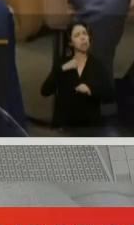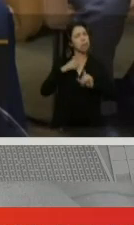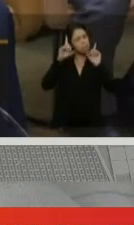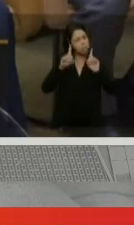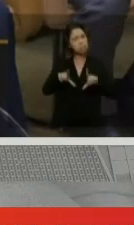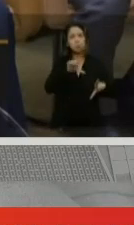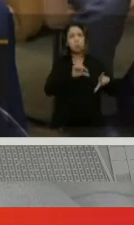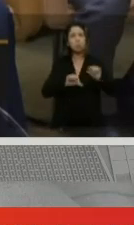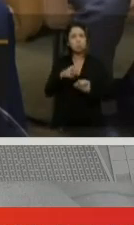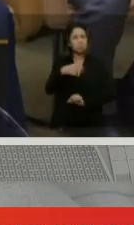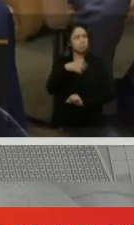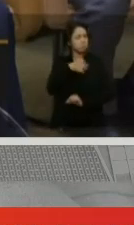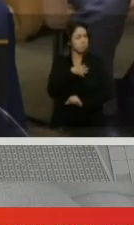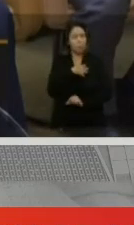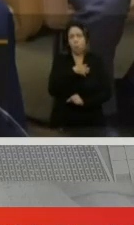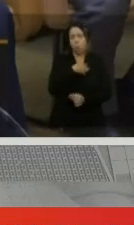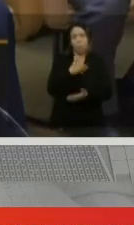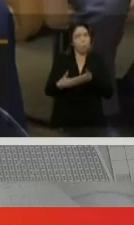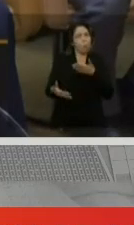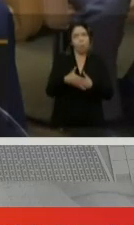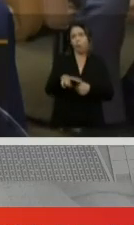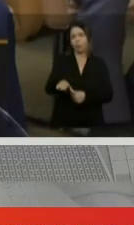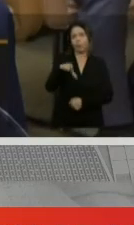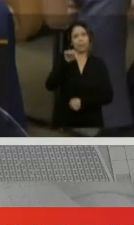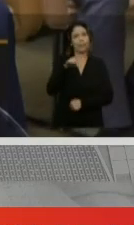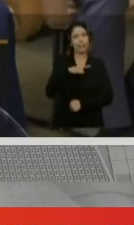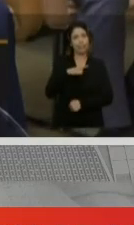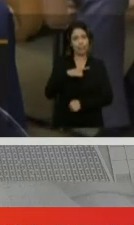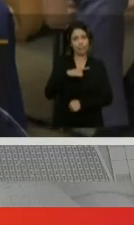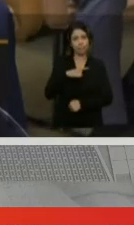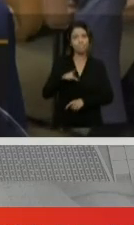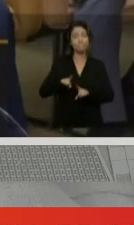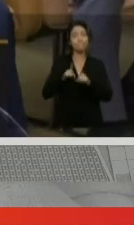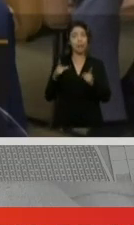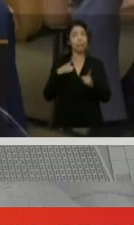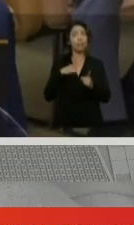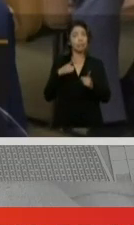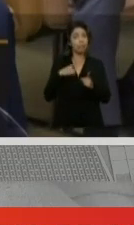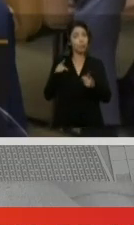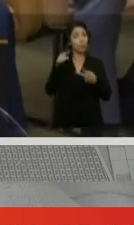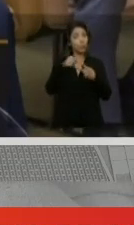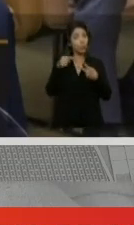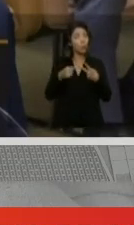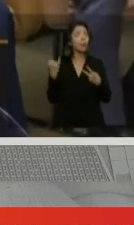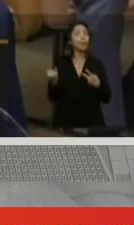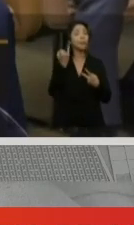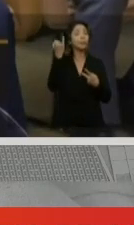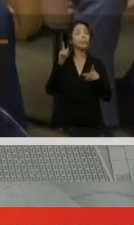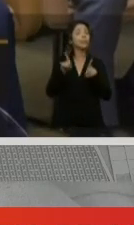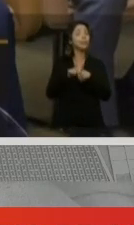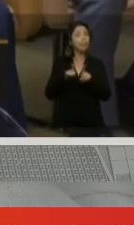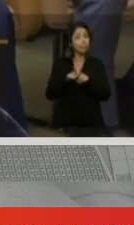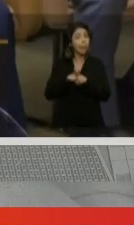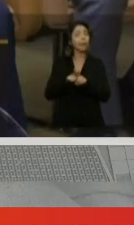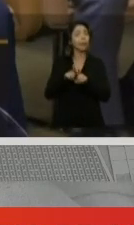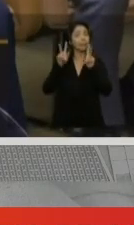e um avanço político. Vou dar um exemplo prático que nós estamos vivendo agora. Tanto o IG quanto Metrópolis deram notícias de bastidores